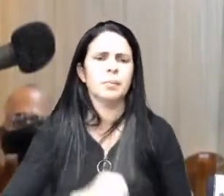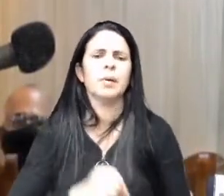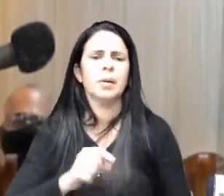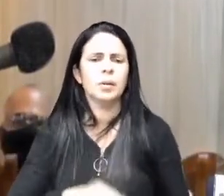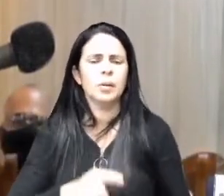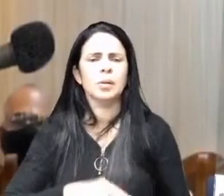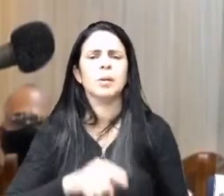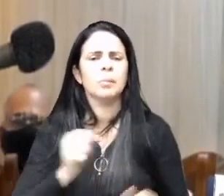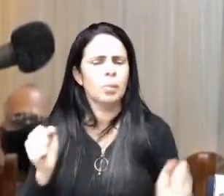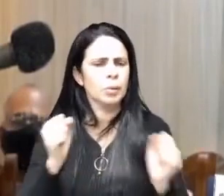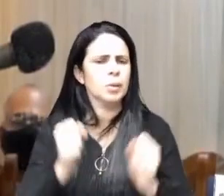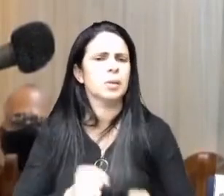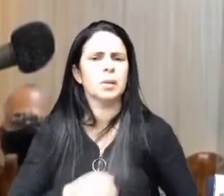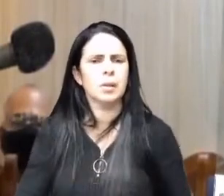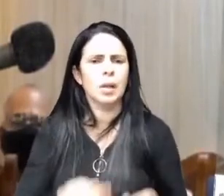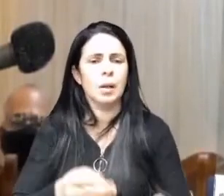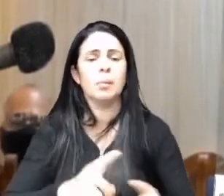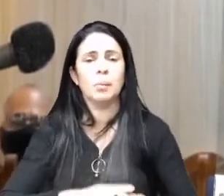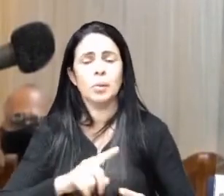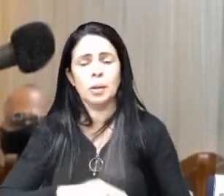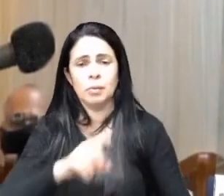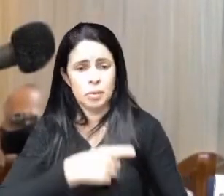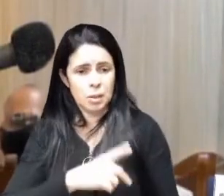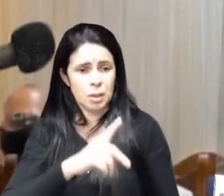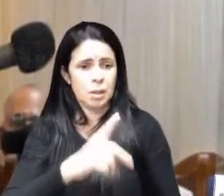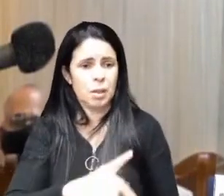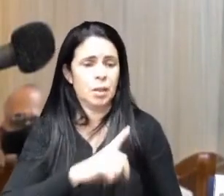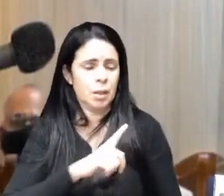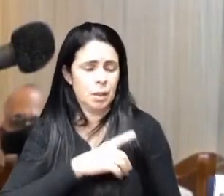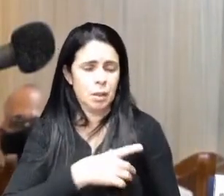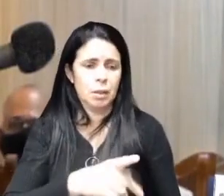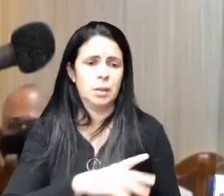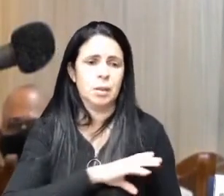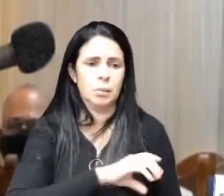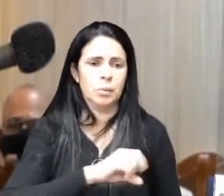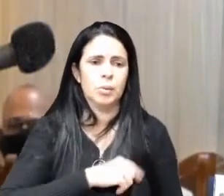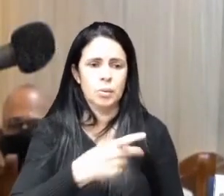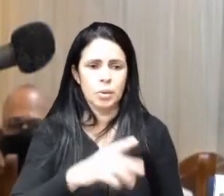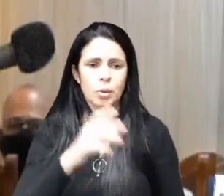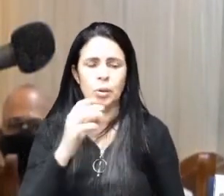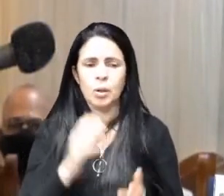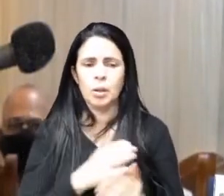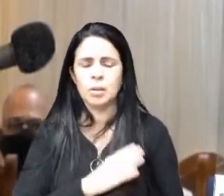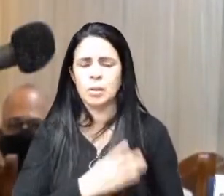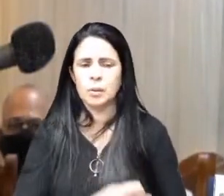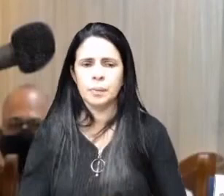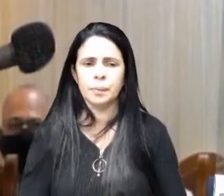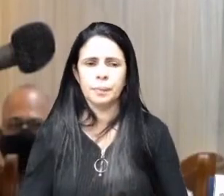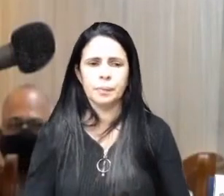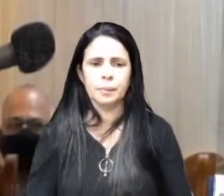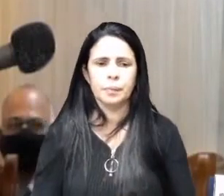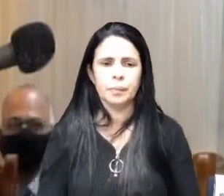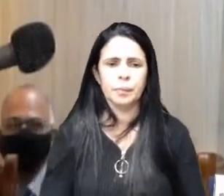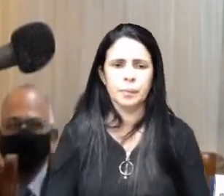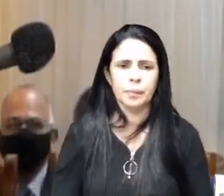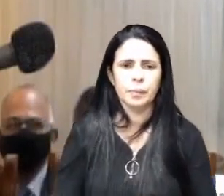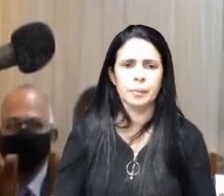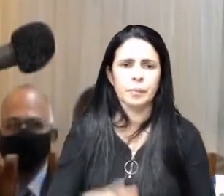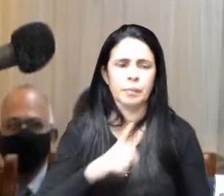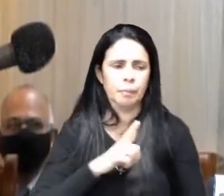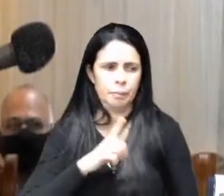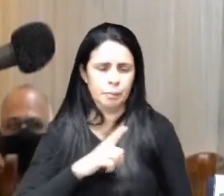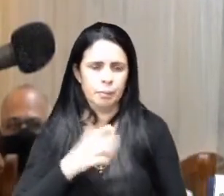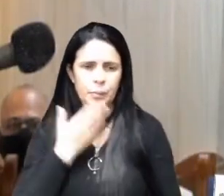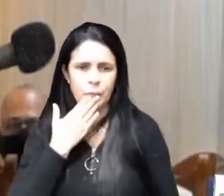tem esse amor no seu coração. Há uma promessa na Bíblia para os últimos dias, eu vou fechar com